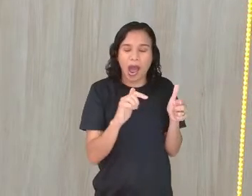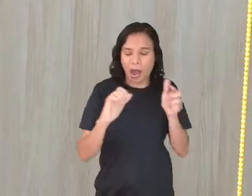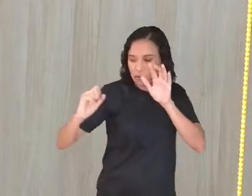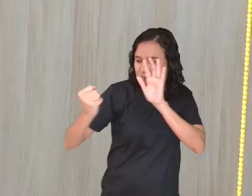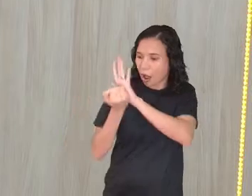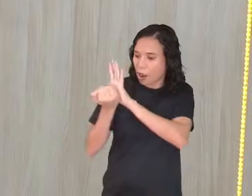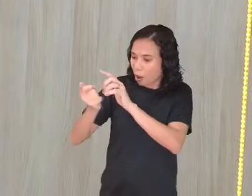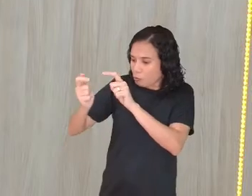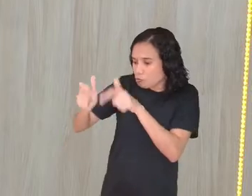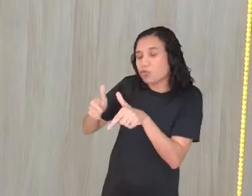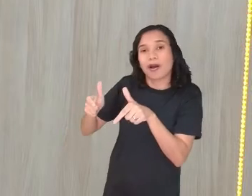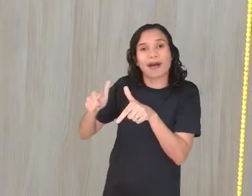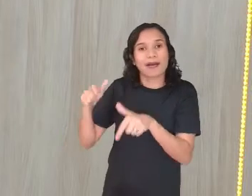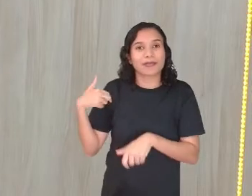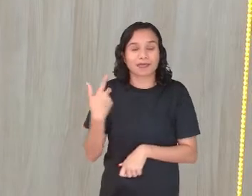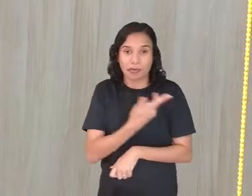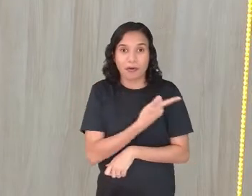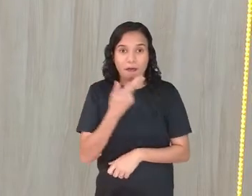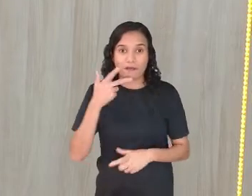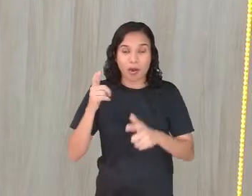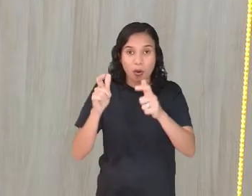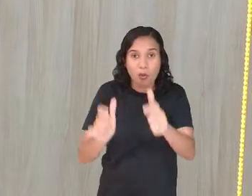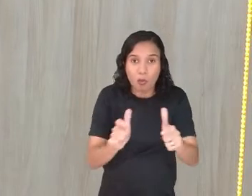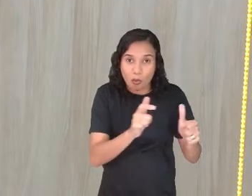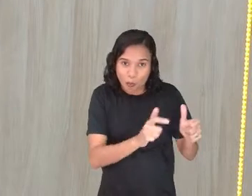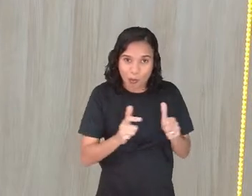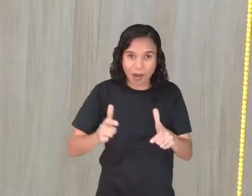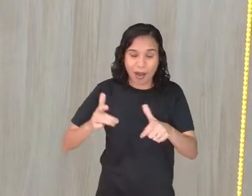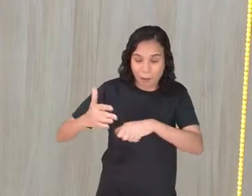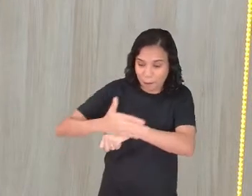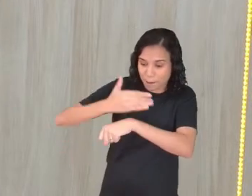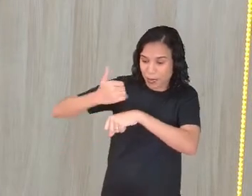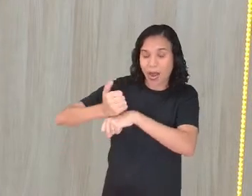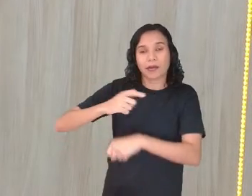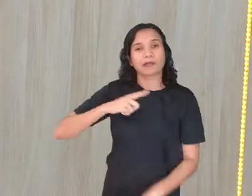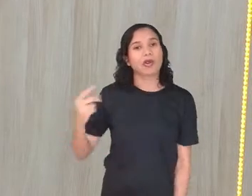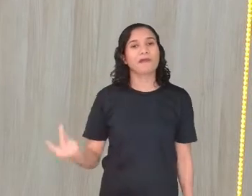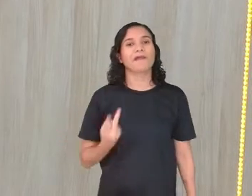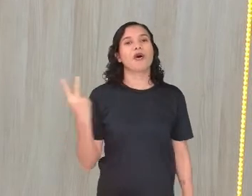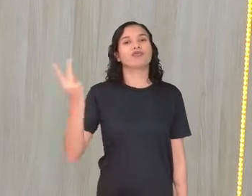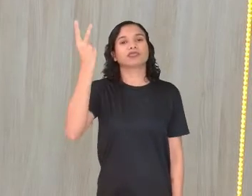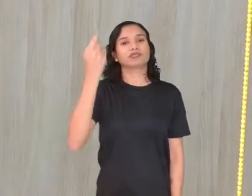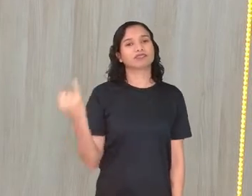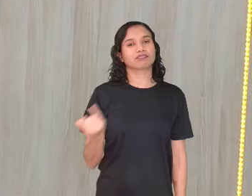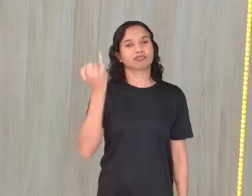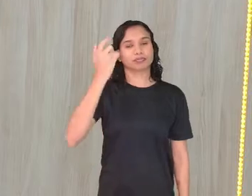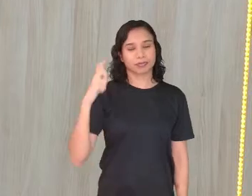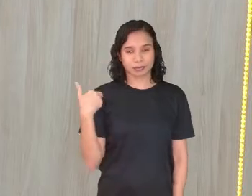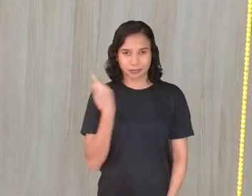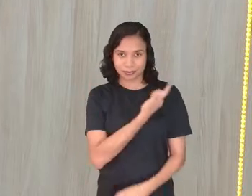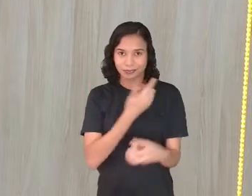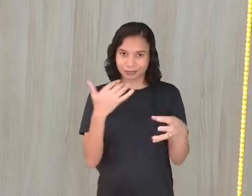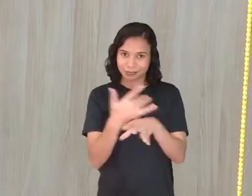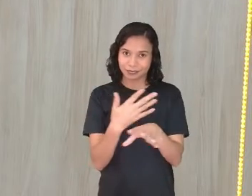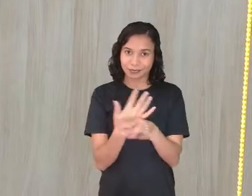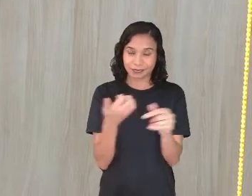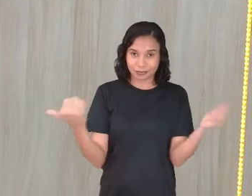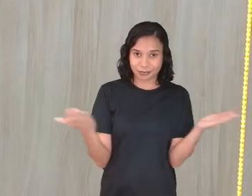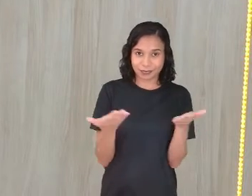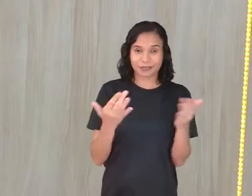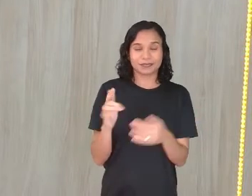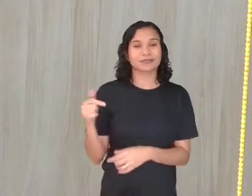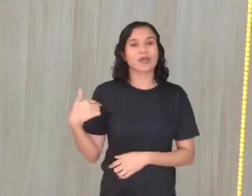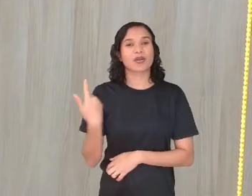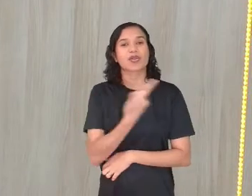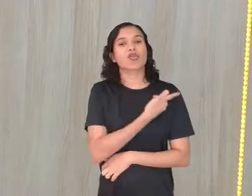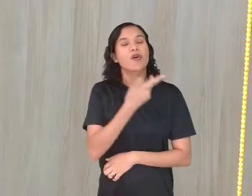trabalhou aqui, né? Lugares, praças, né? Que tem um valor simbólico para a nossa cidade. E hoje a gente vai falar